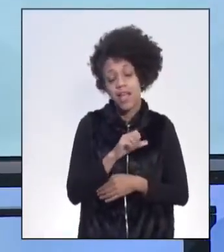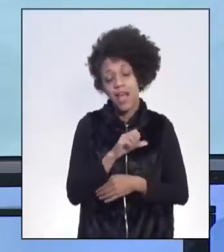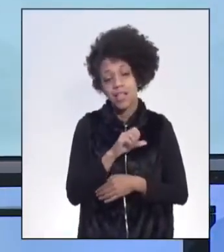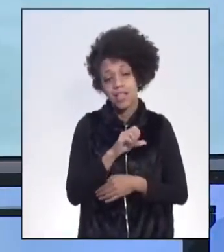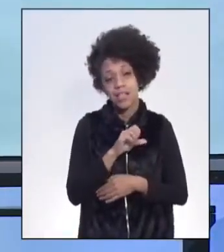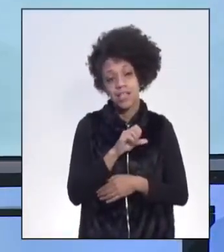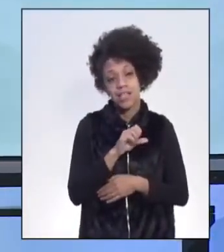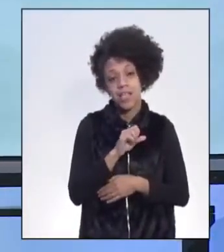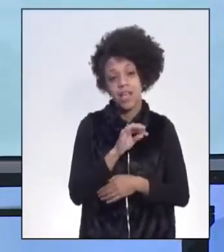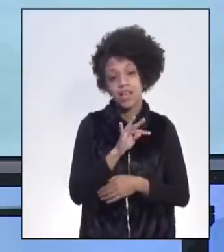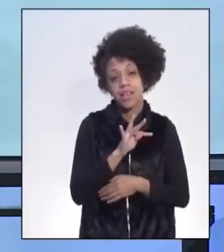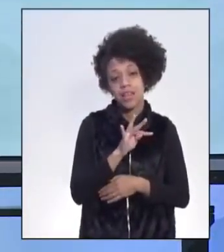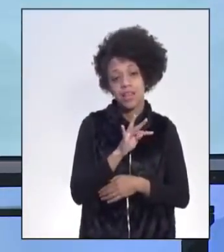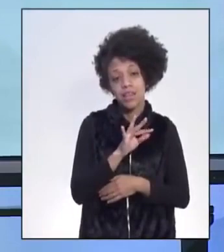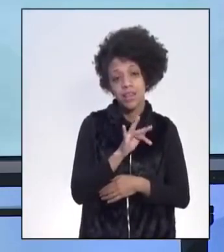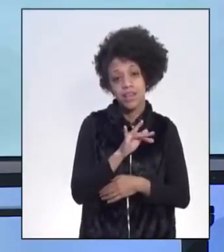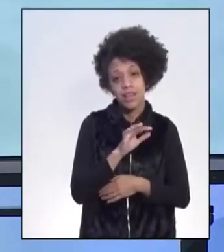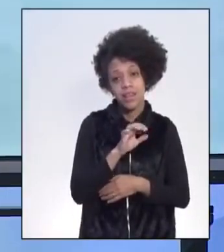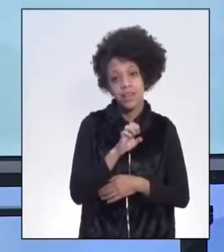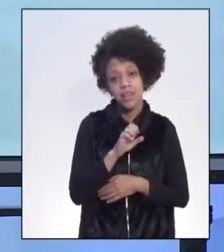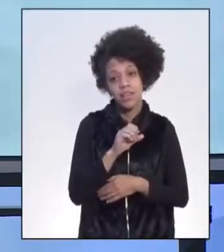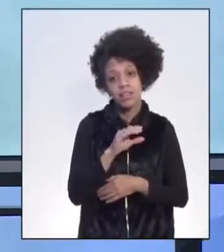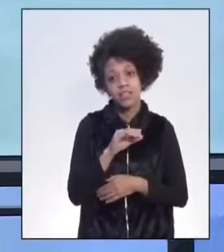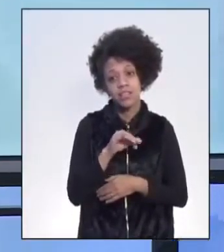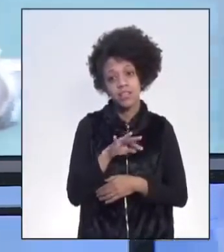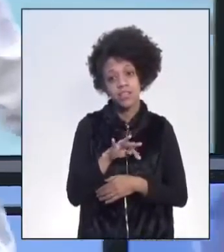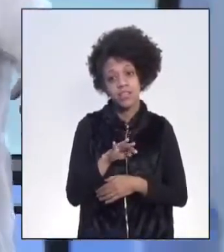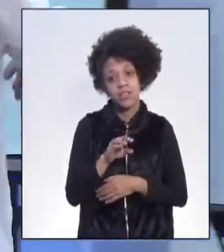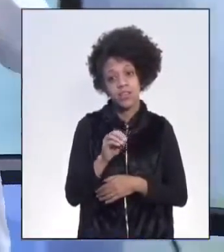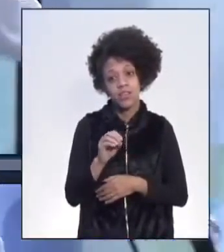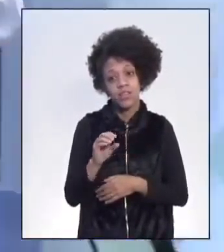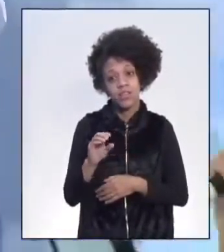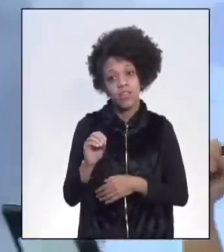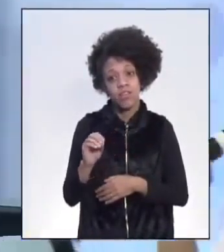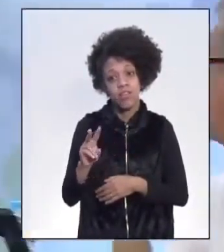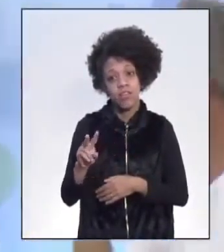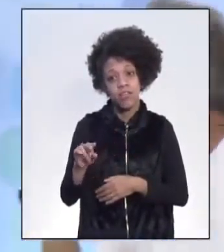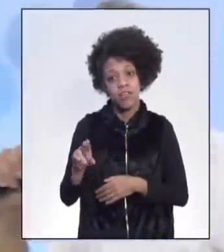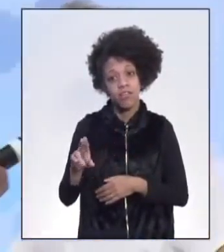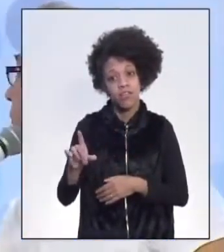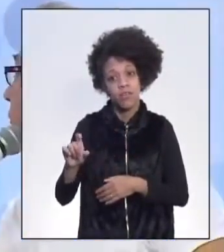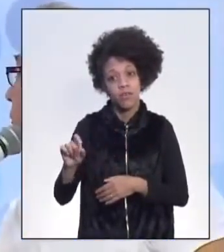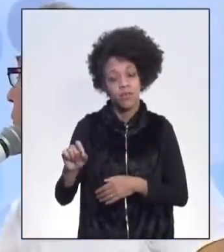Eita, testículo e óvulo, tá bom? Muito bem.